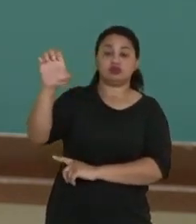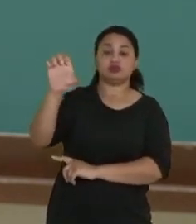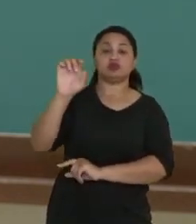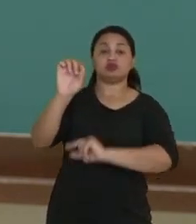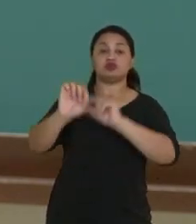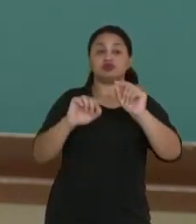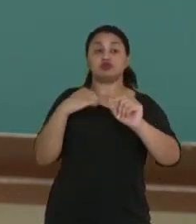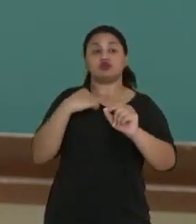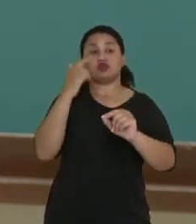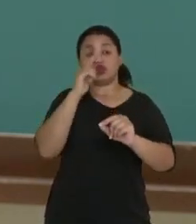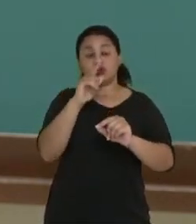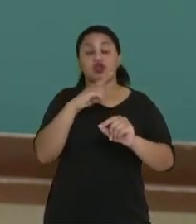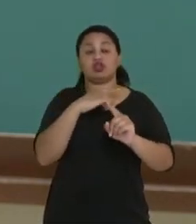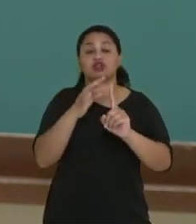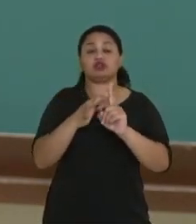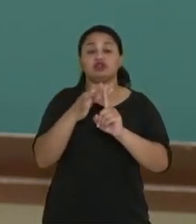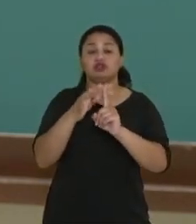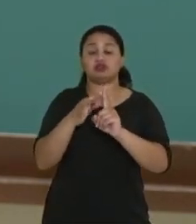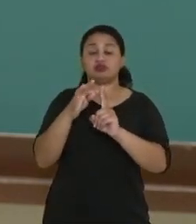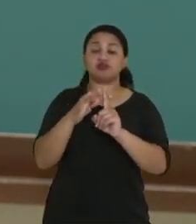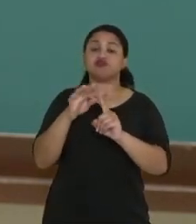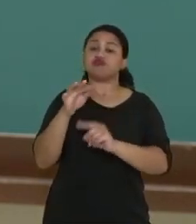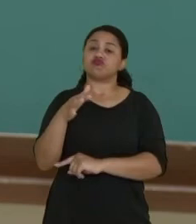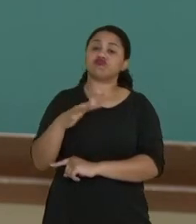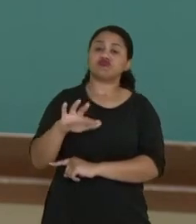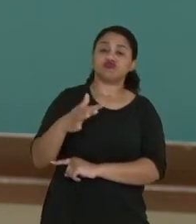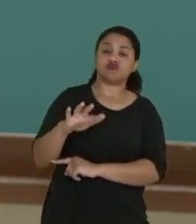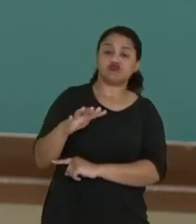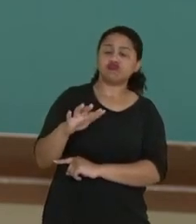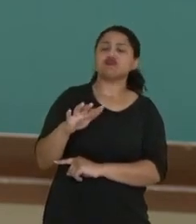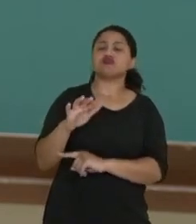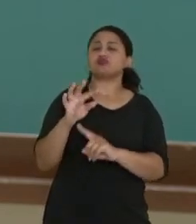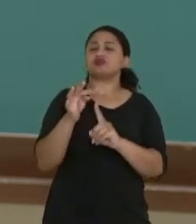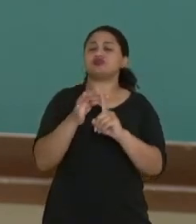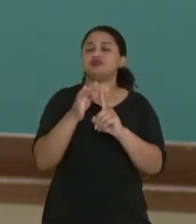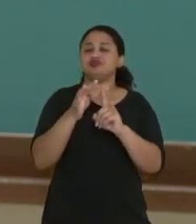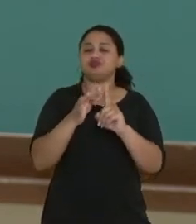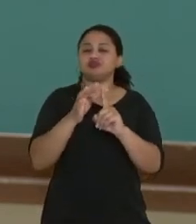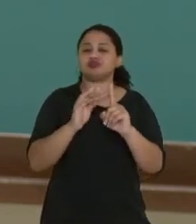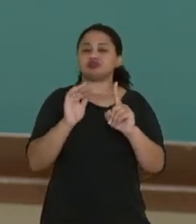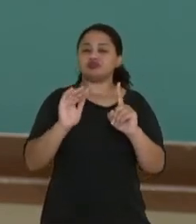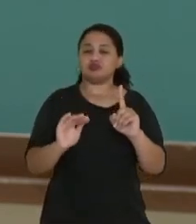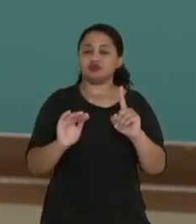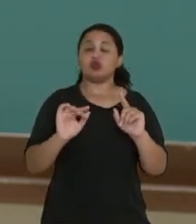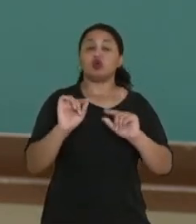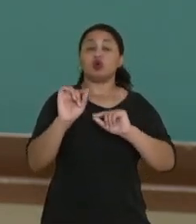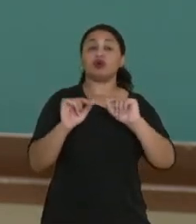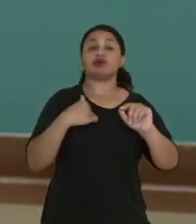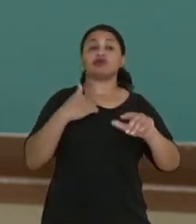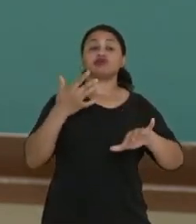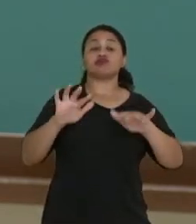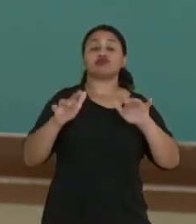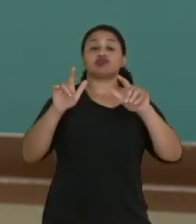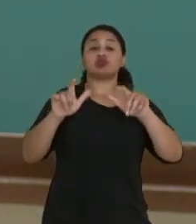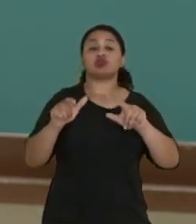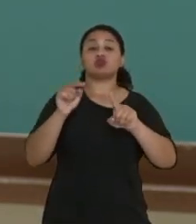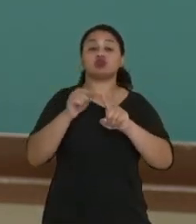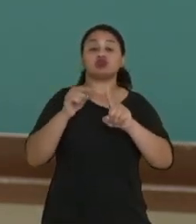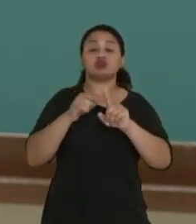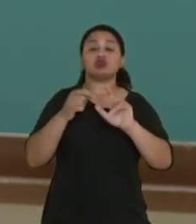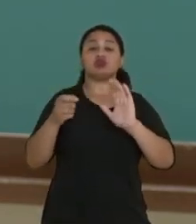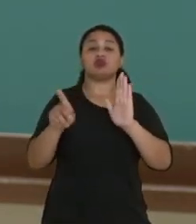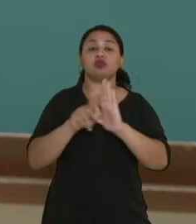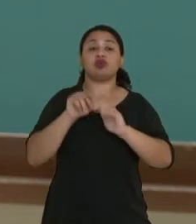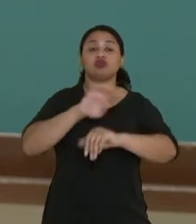nós vamos ter temperaturas mais amenas, temperaturas mais baixas. Estão relacionadas às formas do relevo,